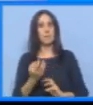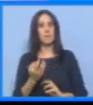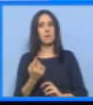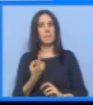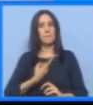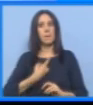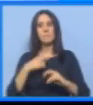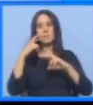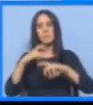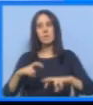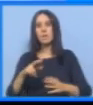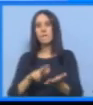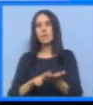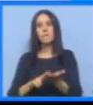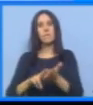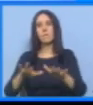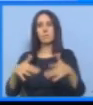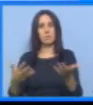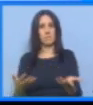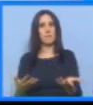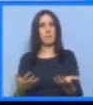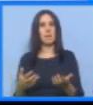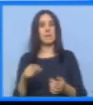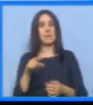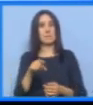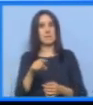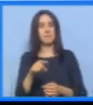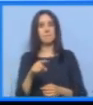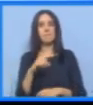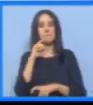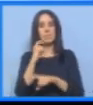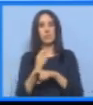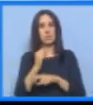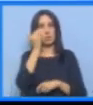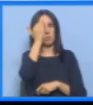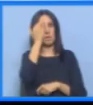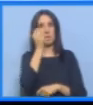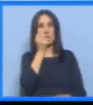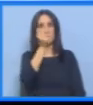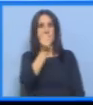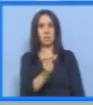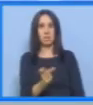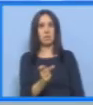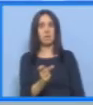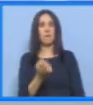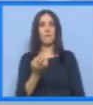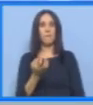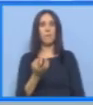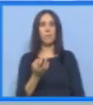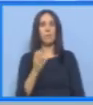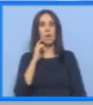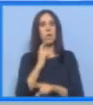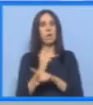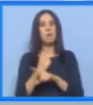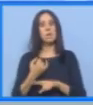ser investigada a verdade, fosse ela qual fosse. E foi com esta exigência intelectual que ele abordou